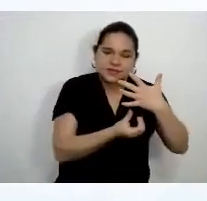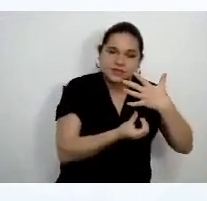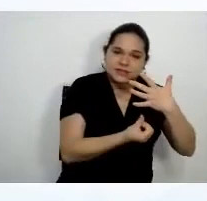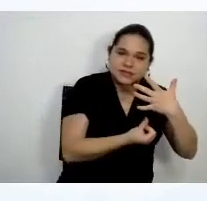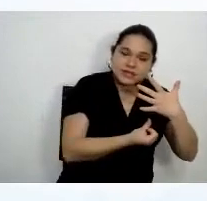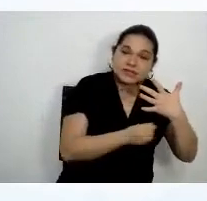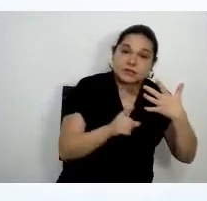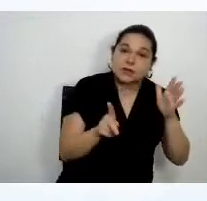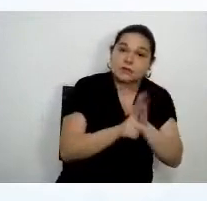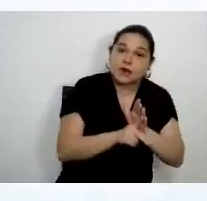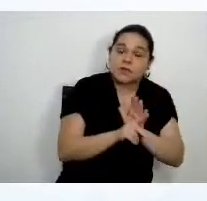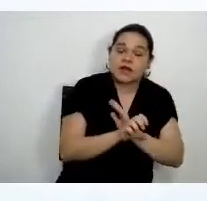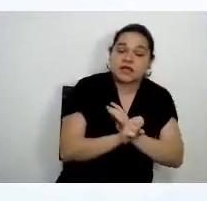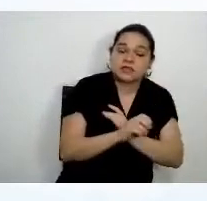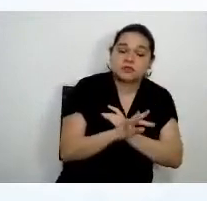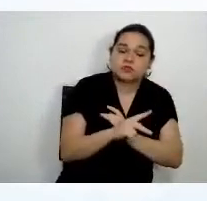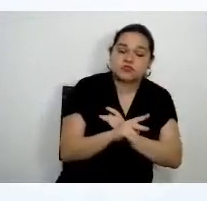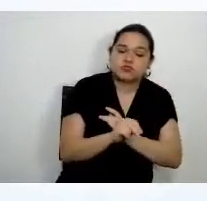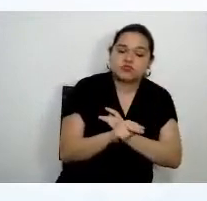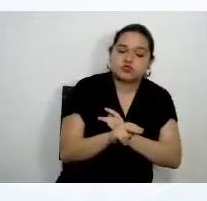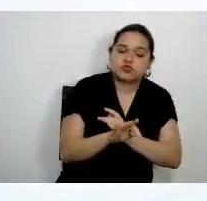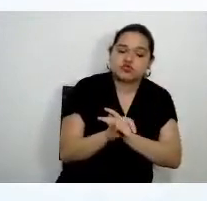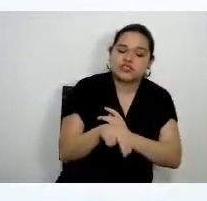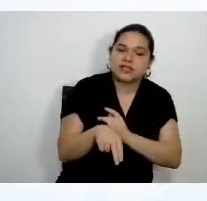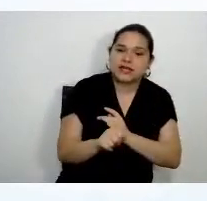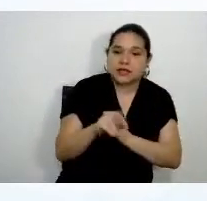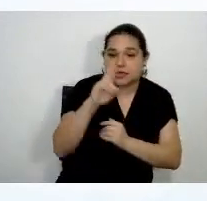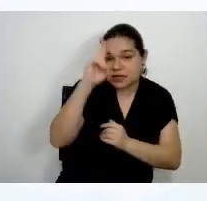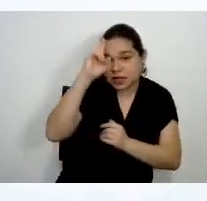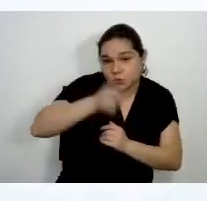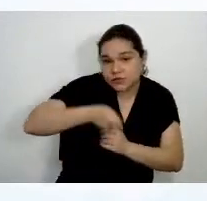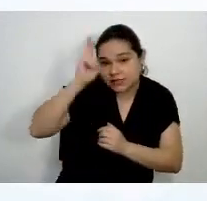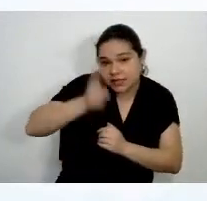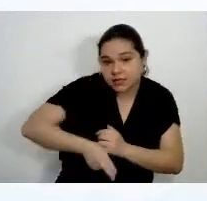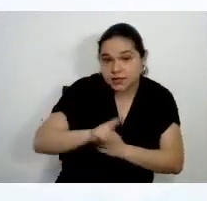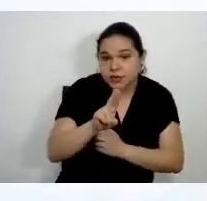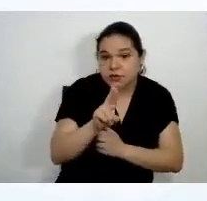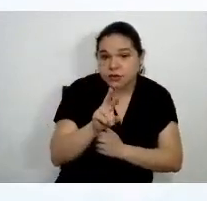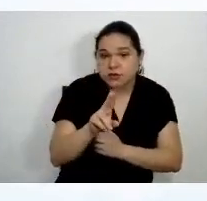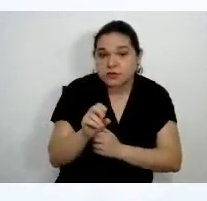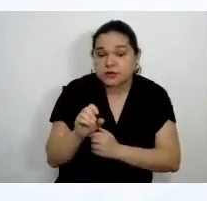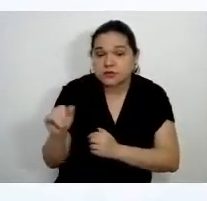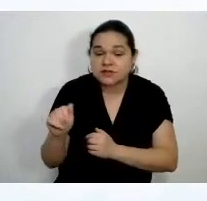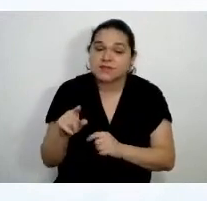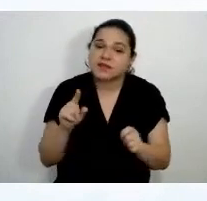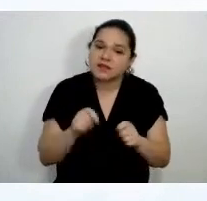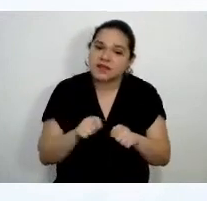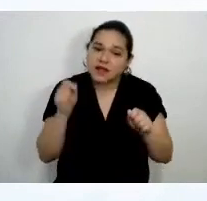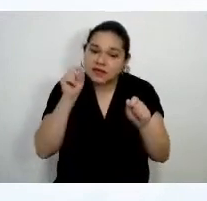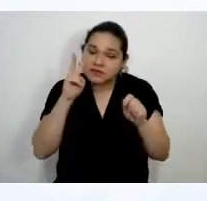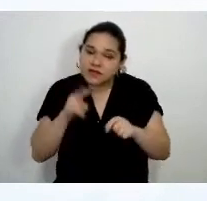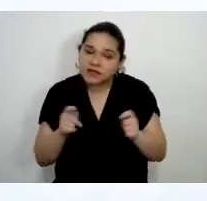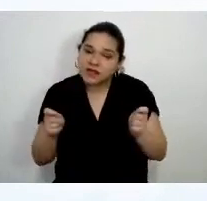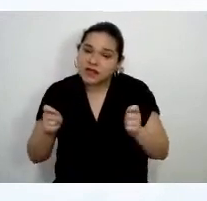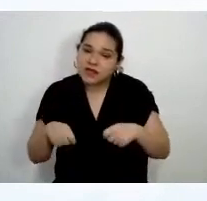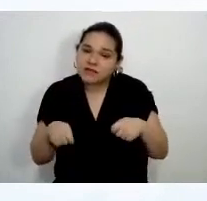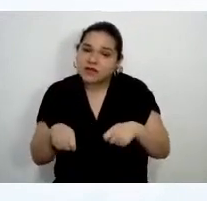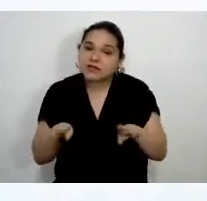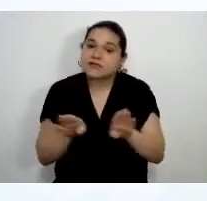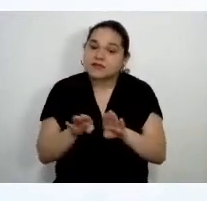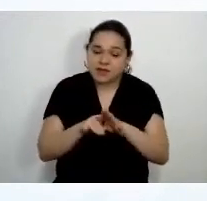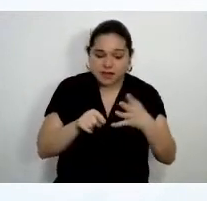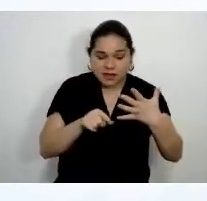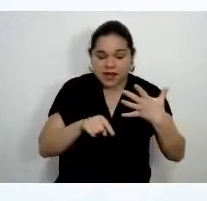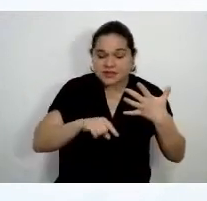Rússia, também, agora, hoje, foi publicada que a eficácia dessa vacina é de 92%. Então, é